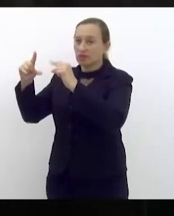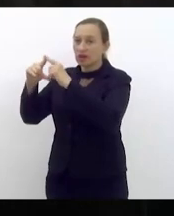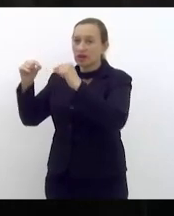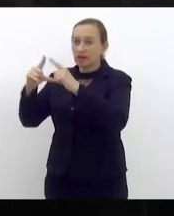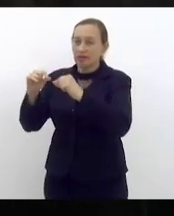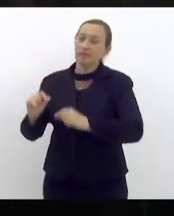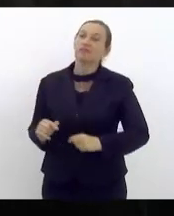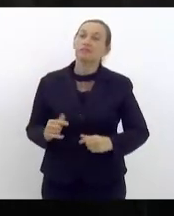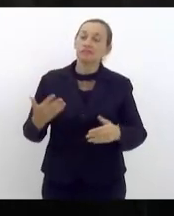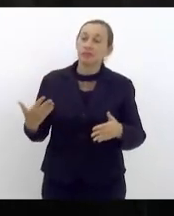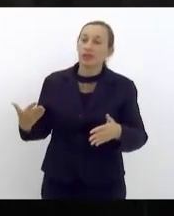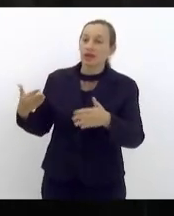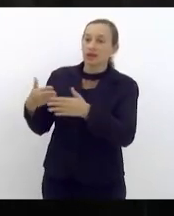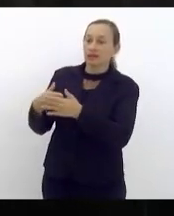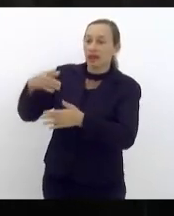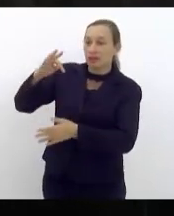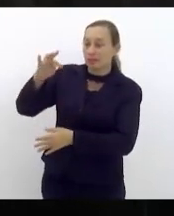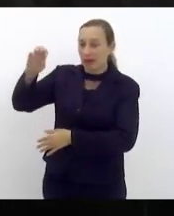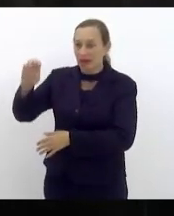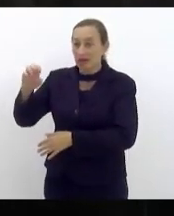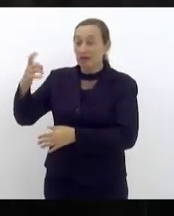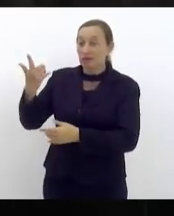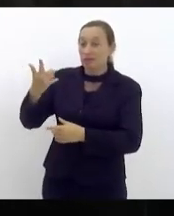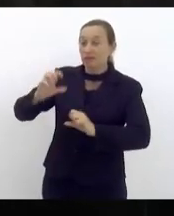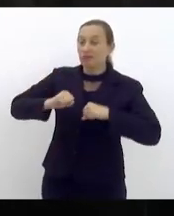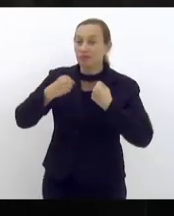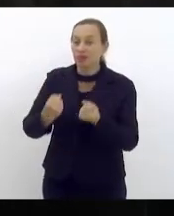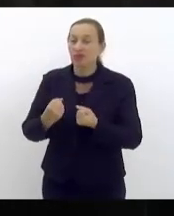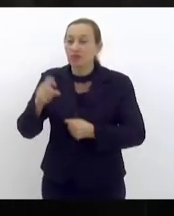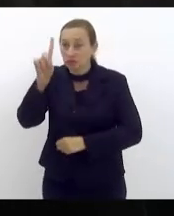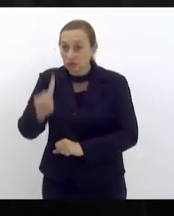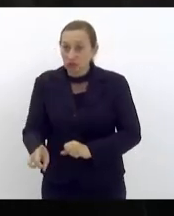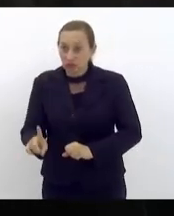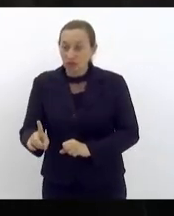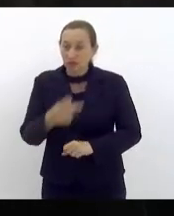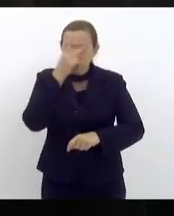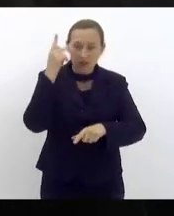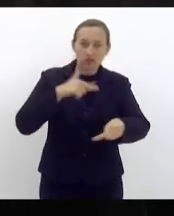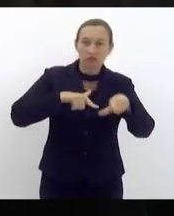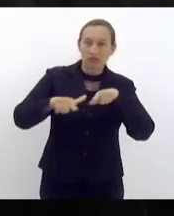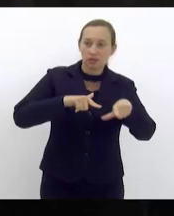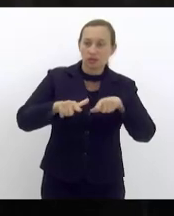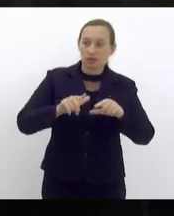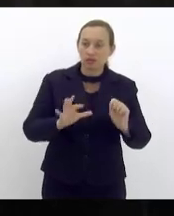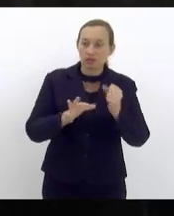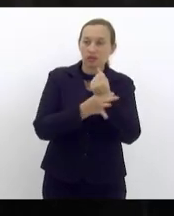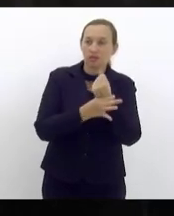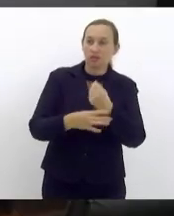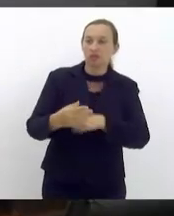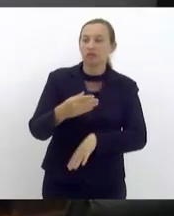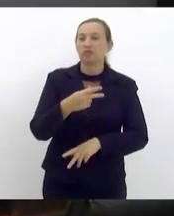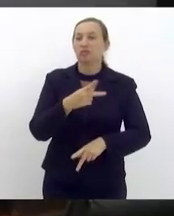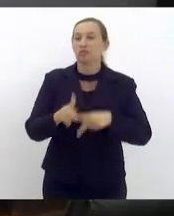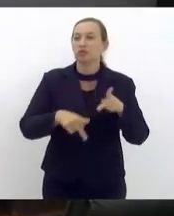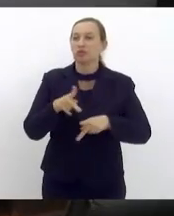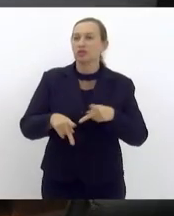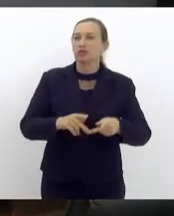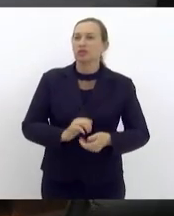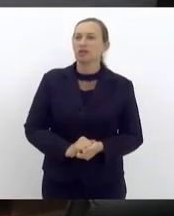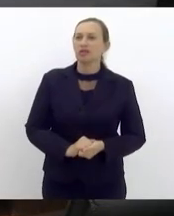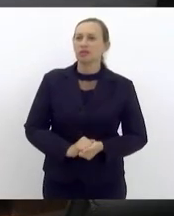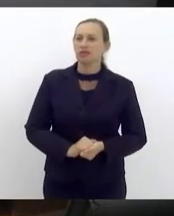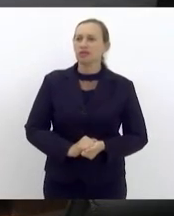mas vou até Marte para defender os direitos desses trabalhadores e a segurança da população te conceda uma parte